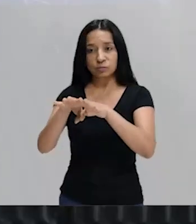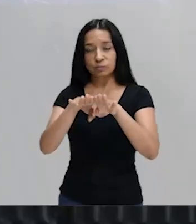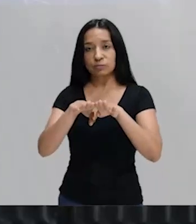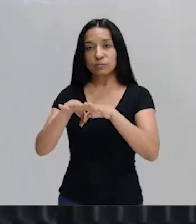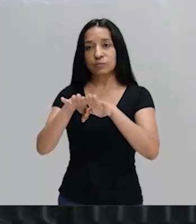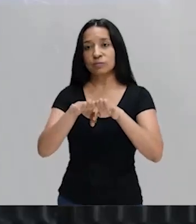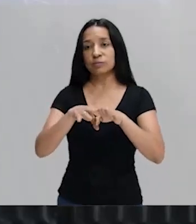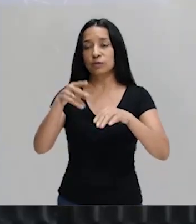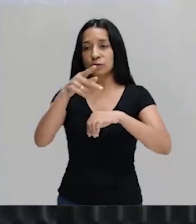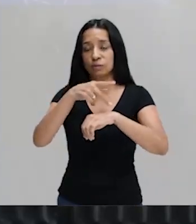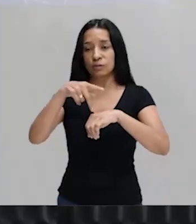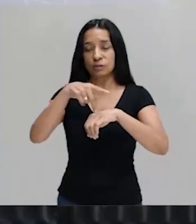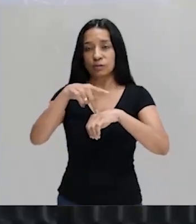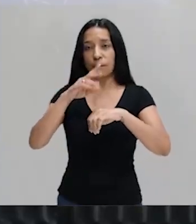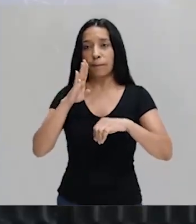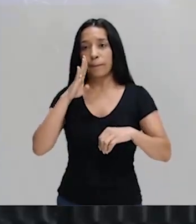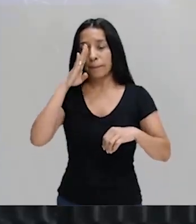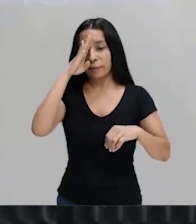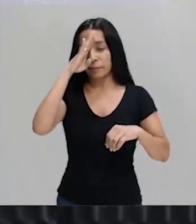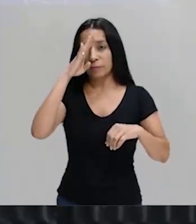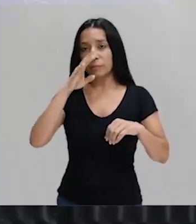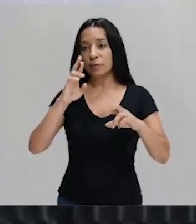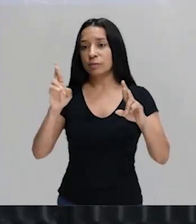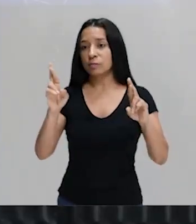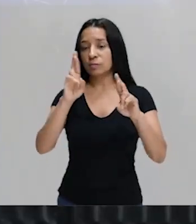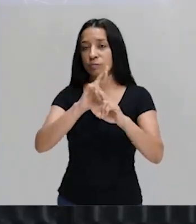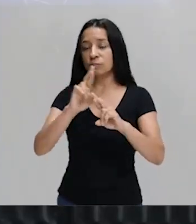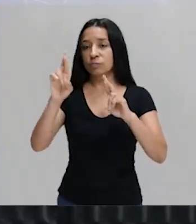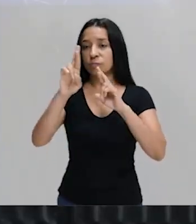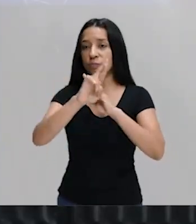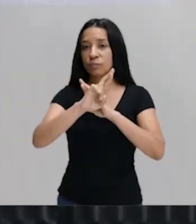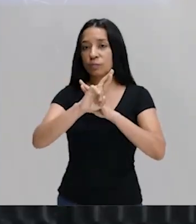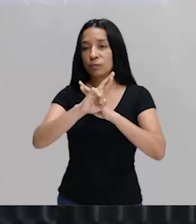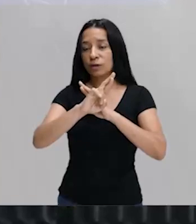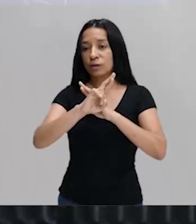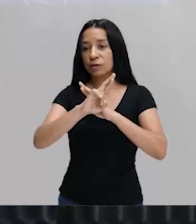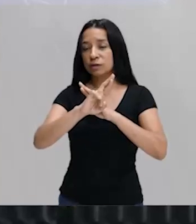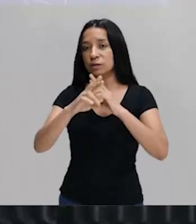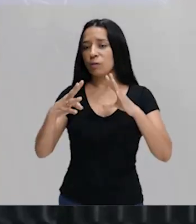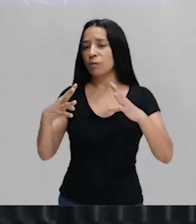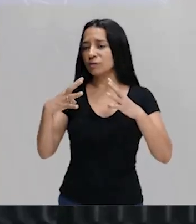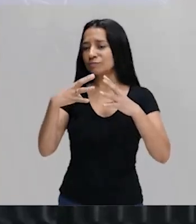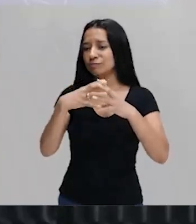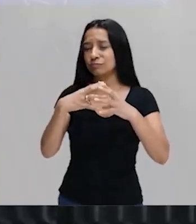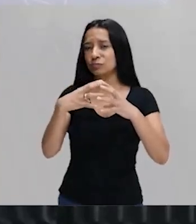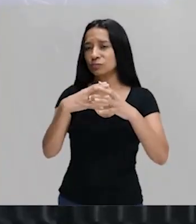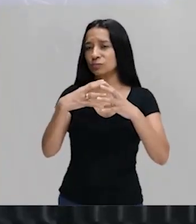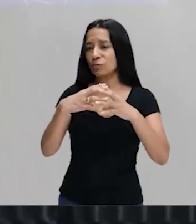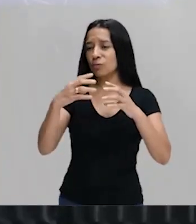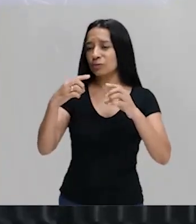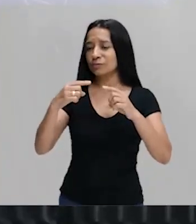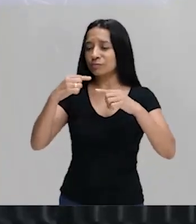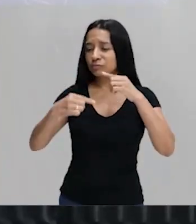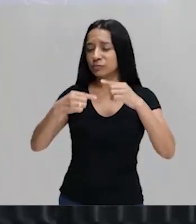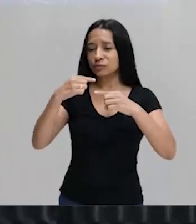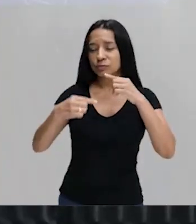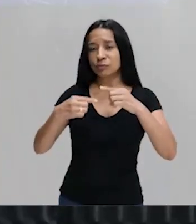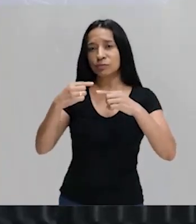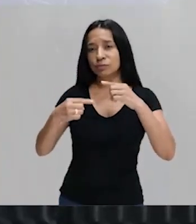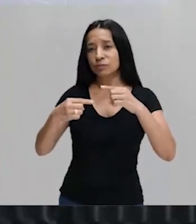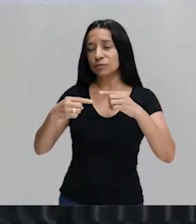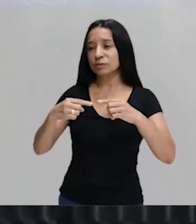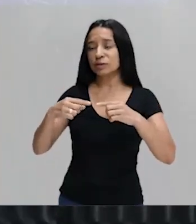país. Principalmente em relação aos desentendimentos, às rivalidades